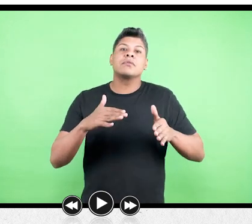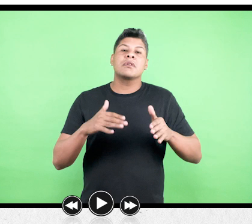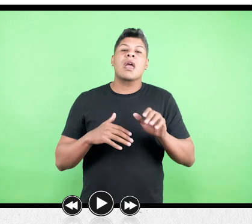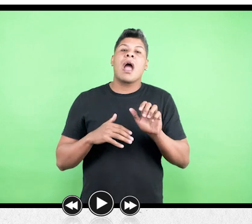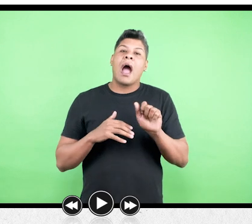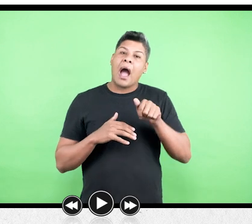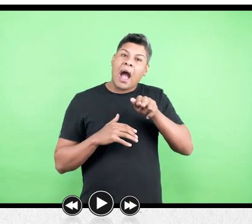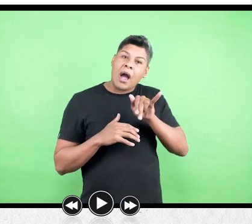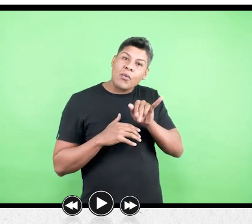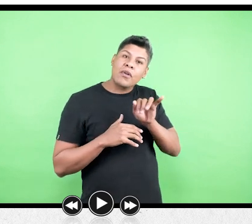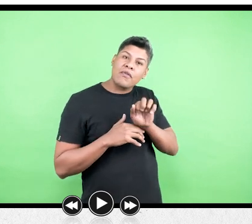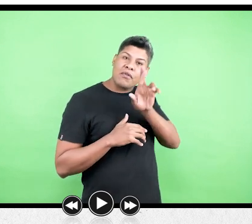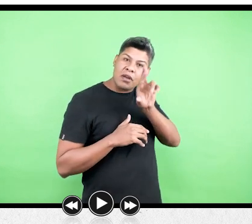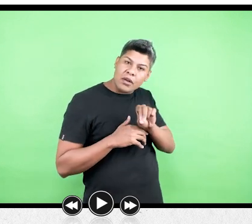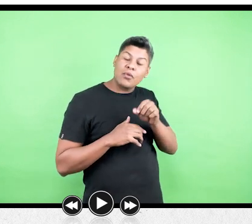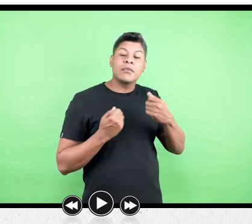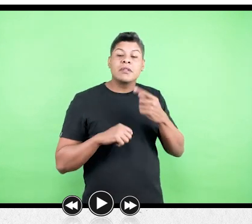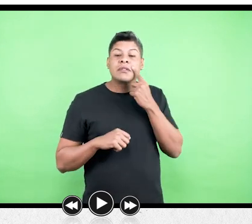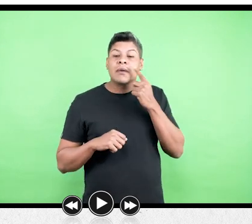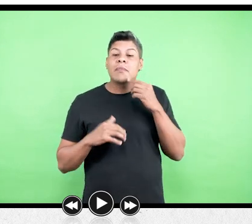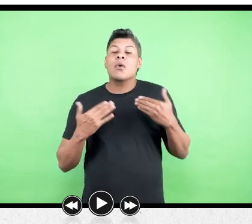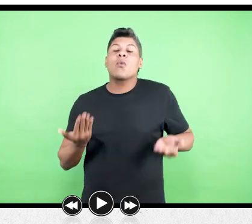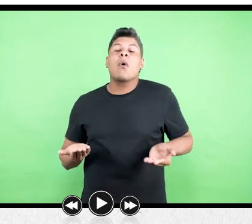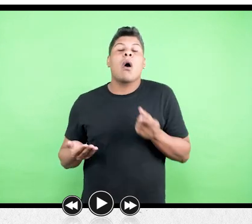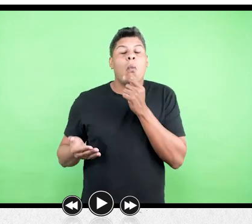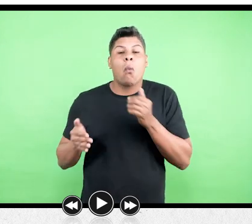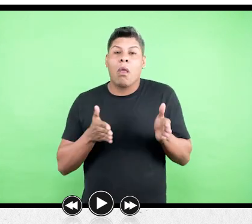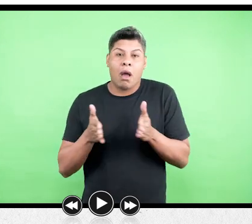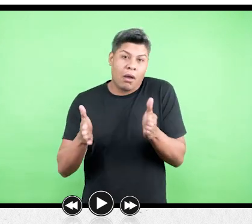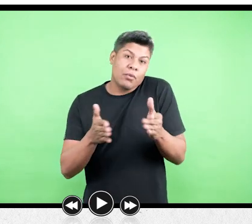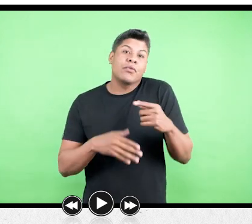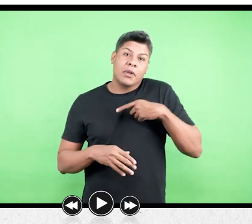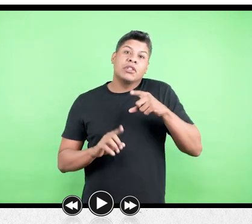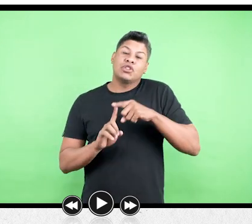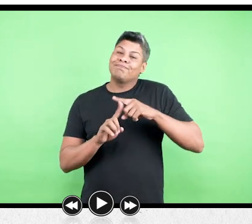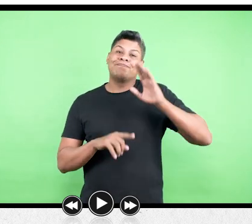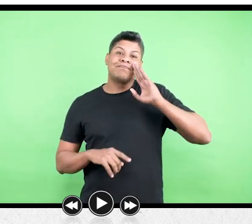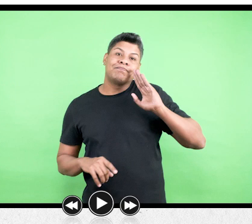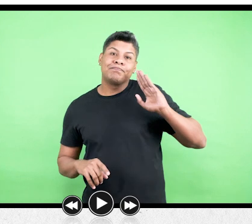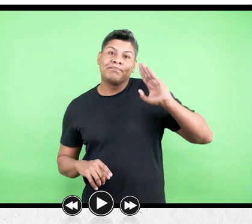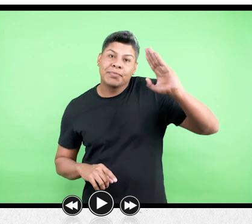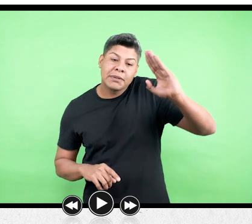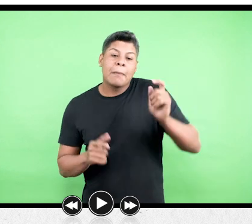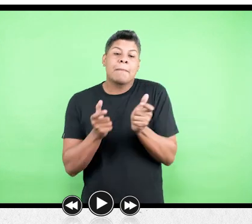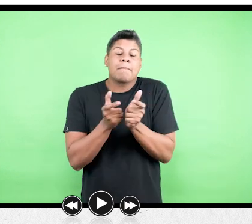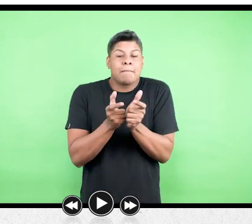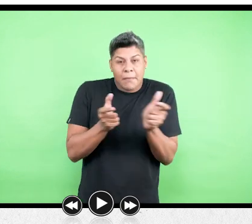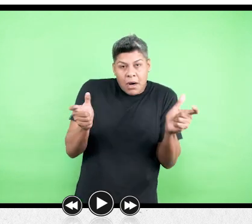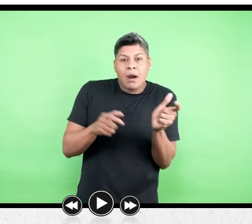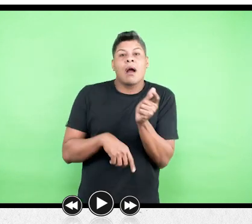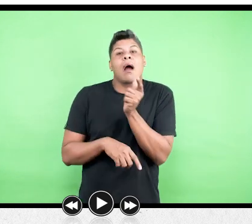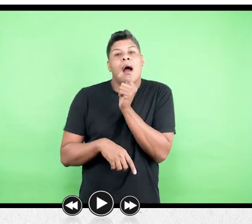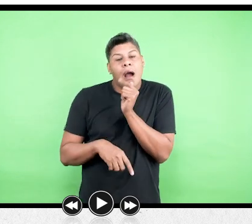do tipo de lago que nós temos. Existem os lagos onde a água superficial predomina, e aí a maior parte da água do